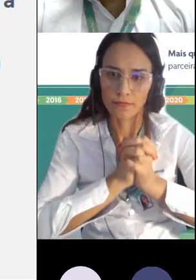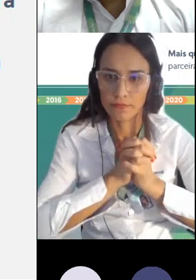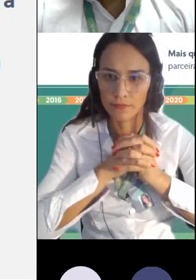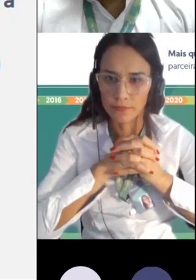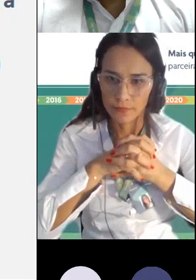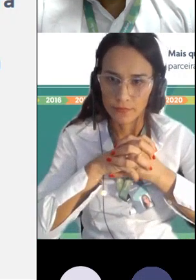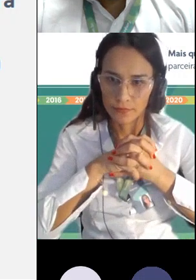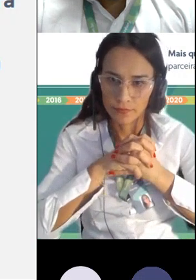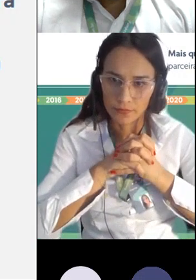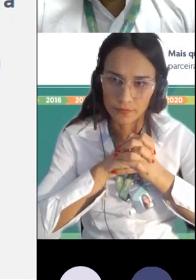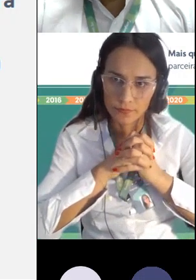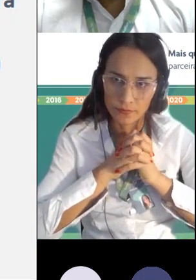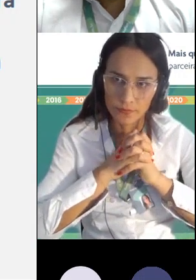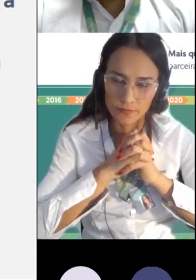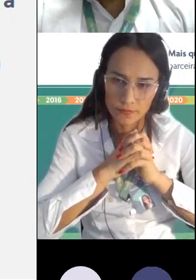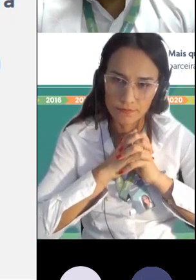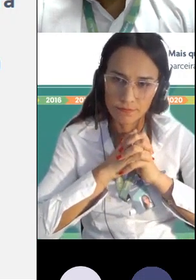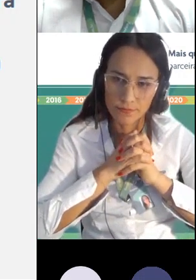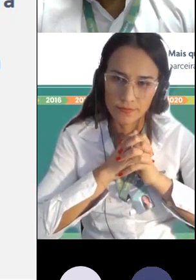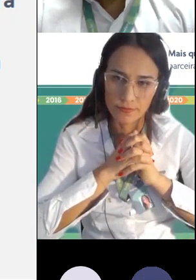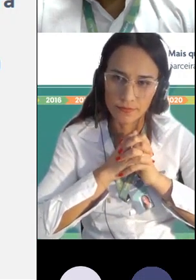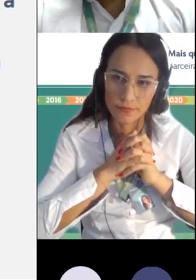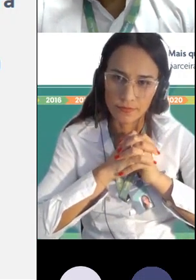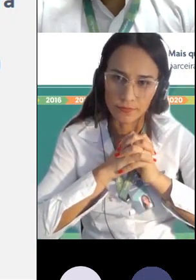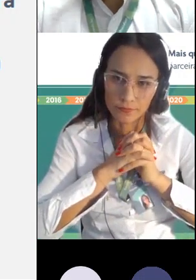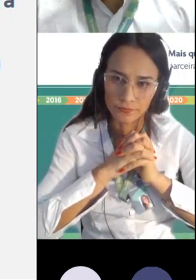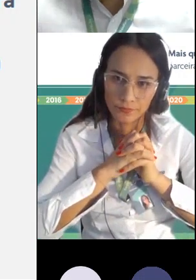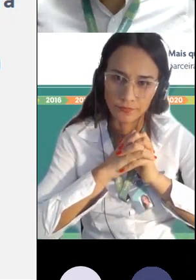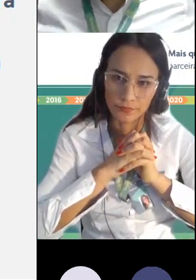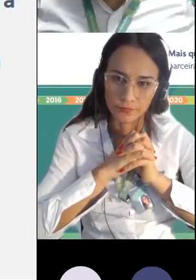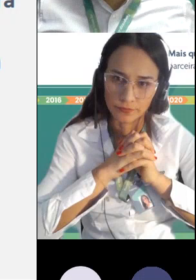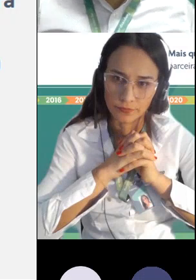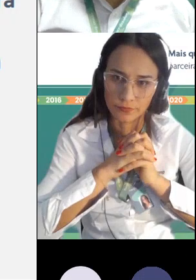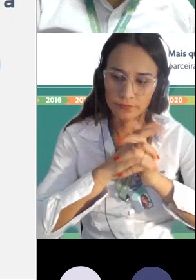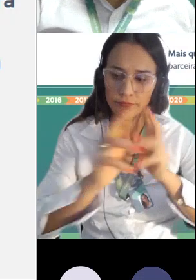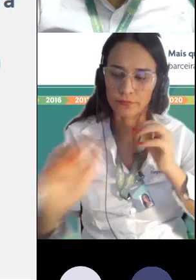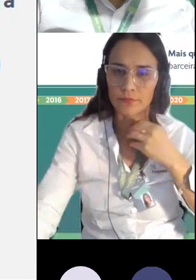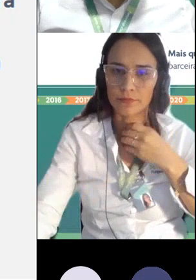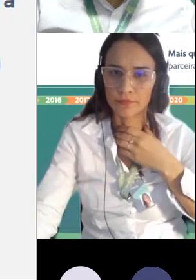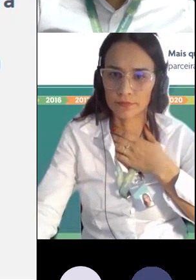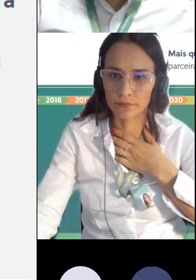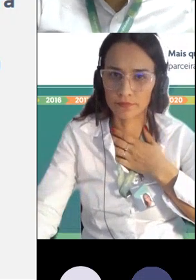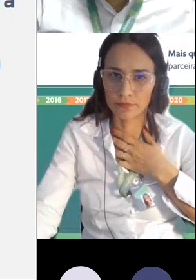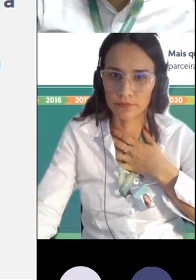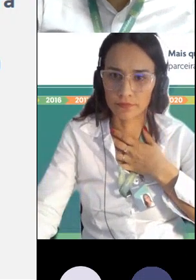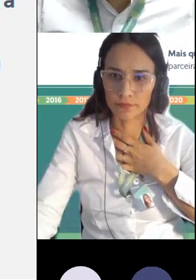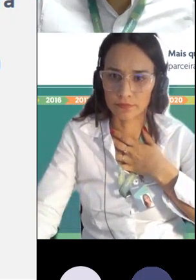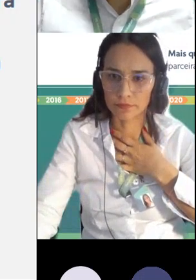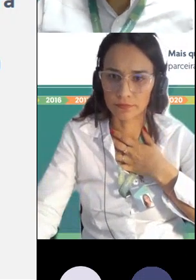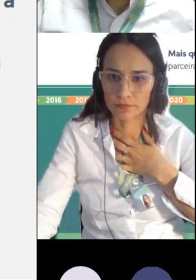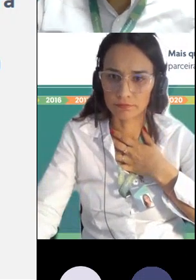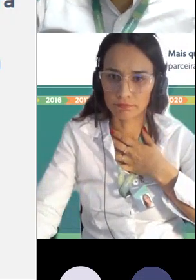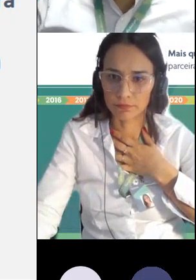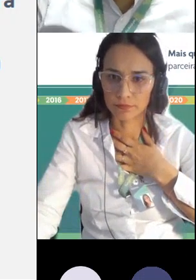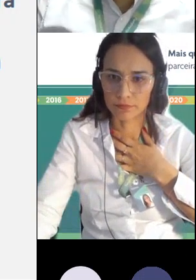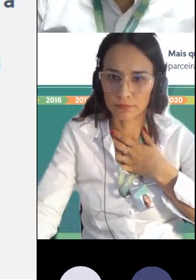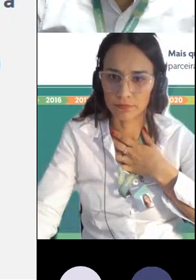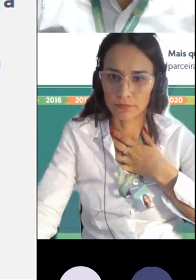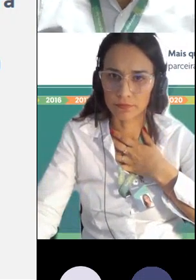bases contributivas. Só que essa média é limitada ao teto de R$7.500 hoje,